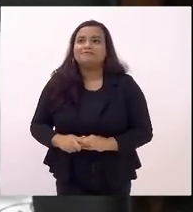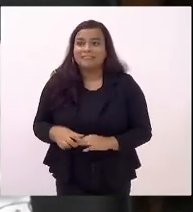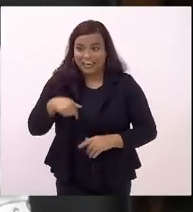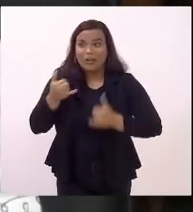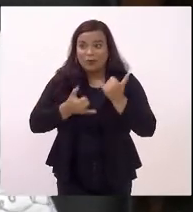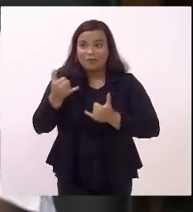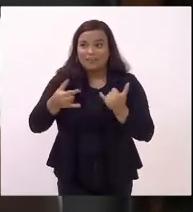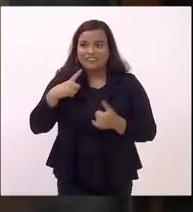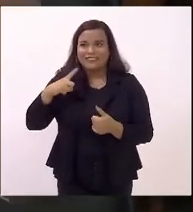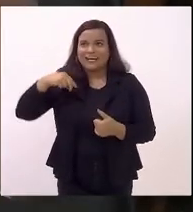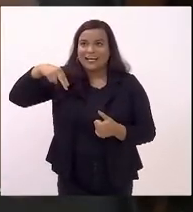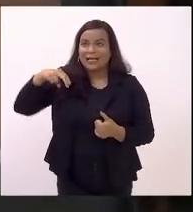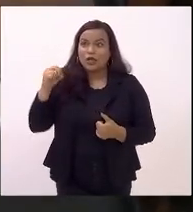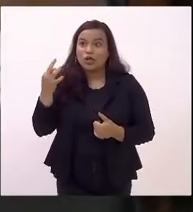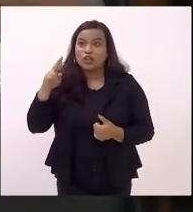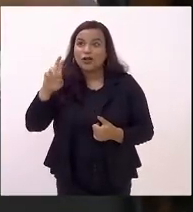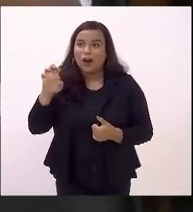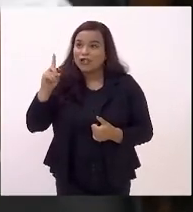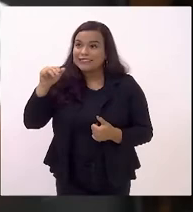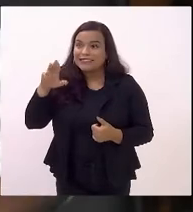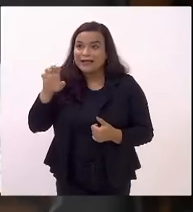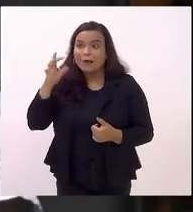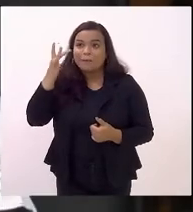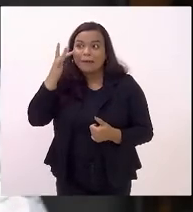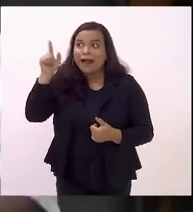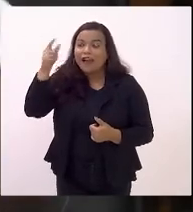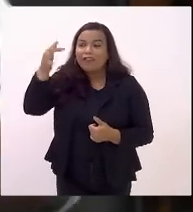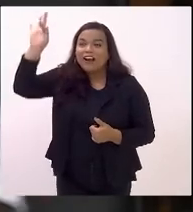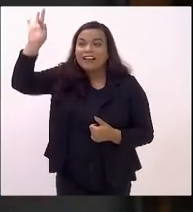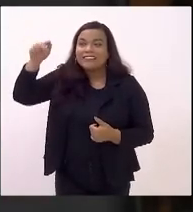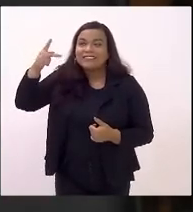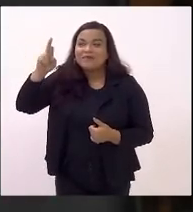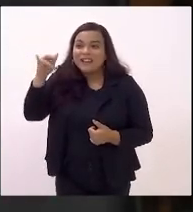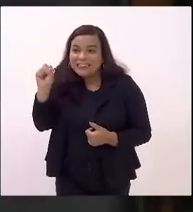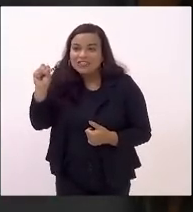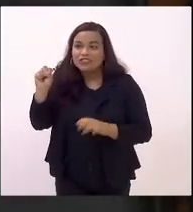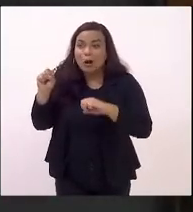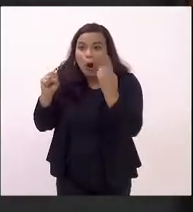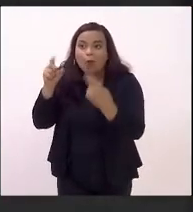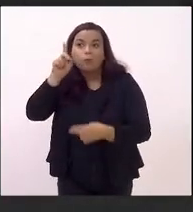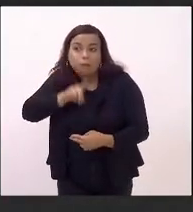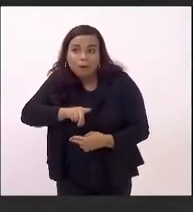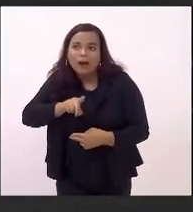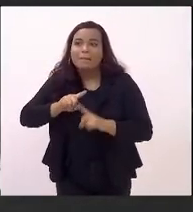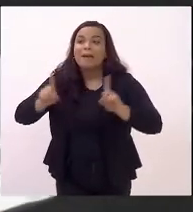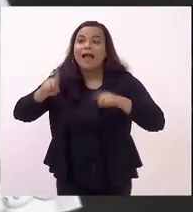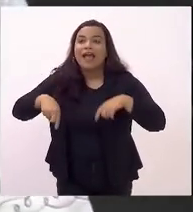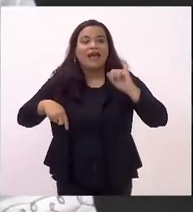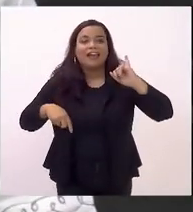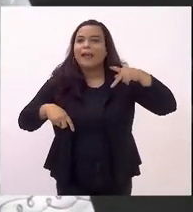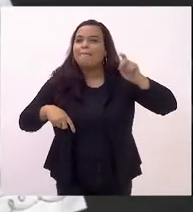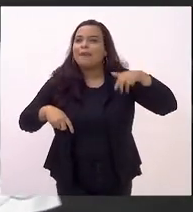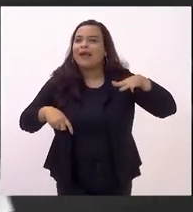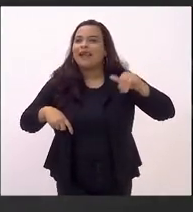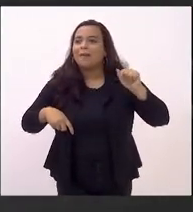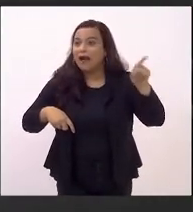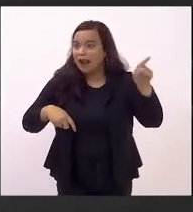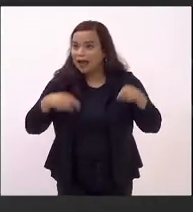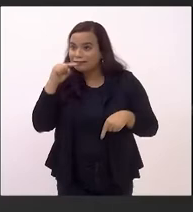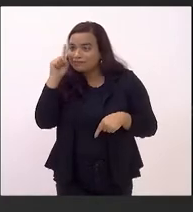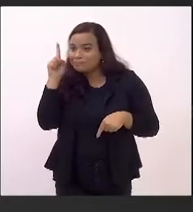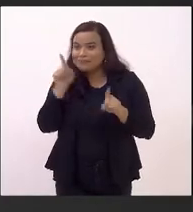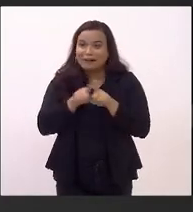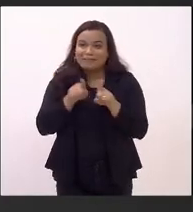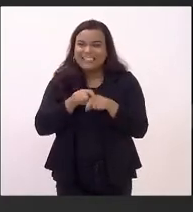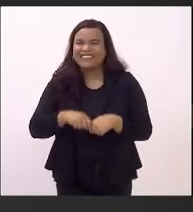quando falo Notre Dame, o pessoal acha que é lá em Paris, né, ou lá nos Estados Unidos, mas era ali em Ipanema, que também é lugar chique. E lá eu fui obrigado a estudar